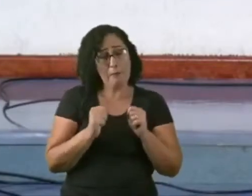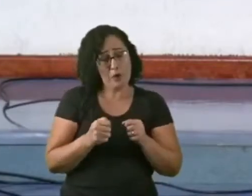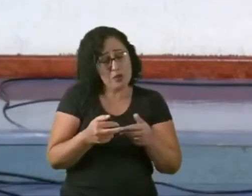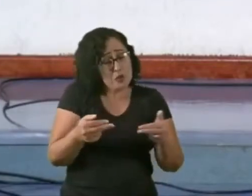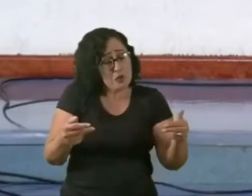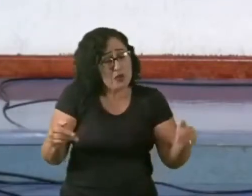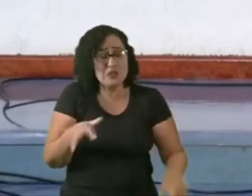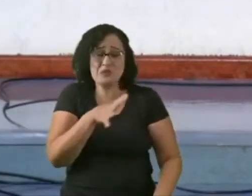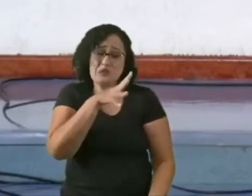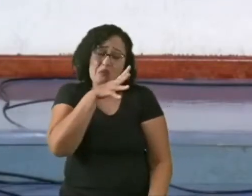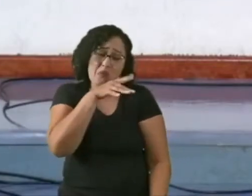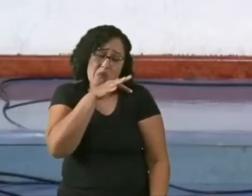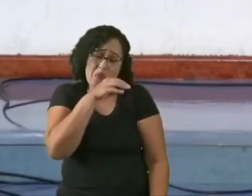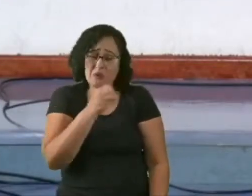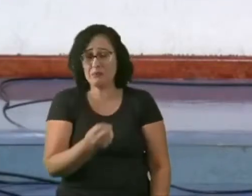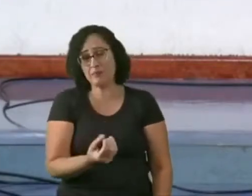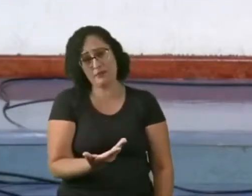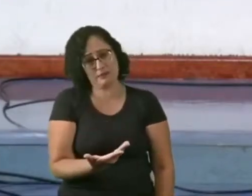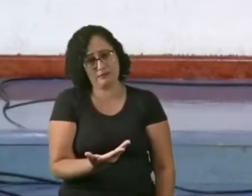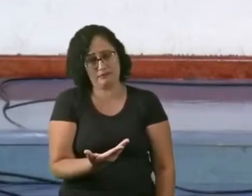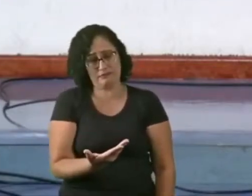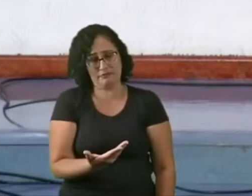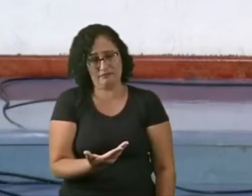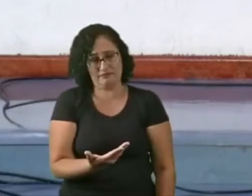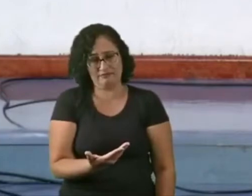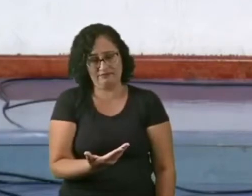seja num final de semana